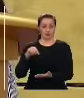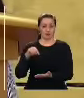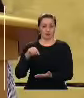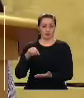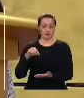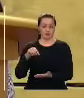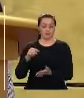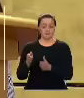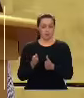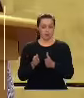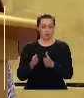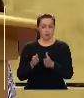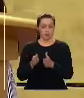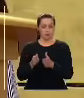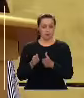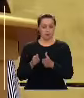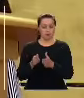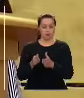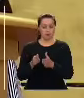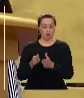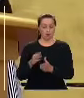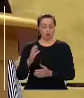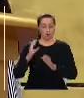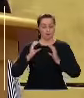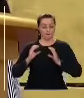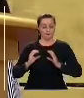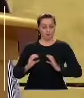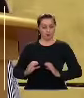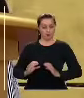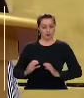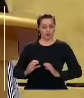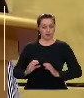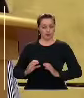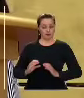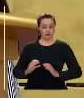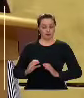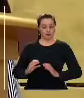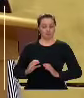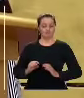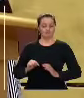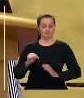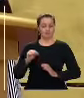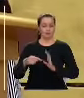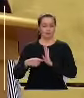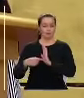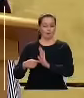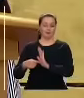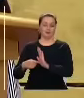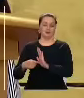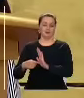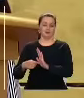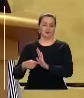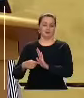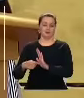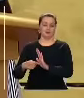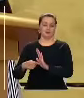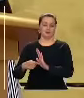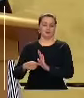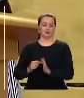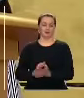vai influenciar no seu comportamento em relação à pessoa amada. E tem uma